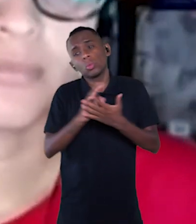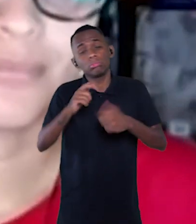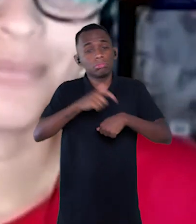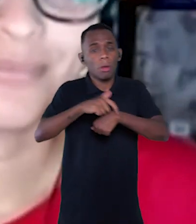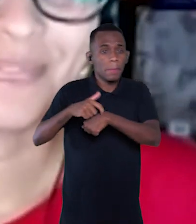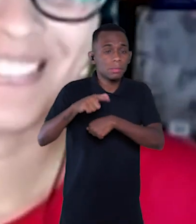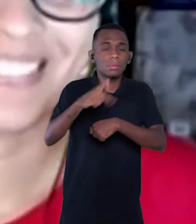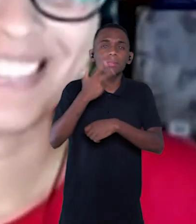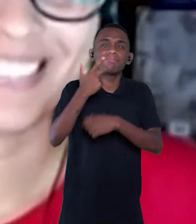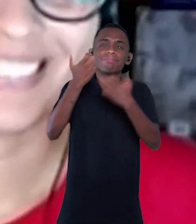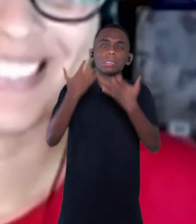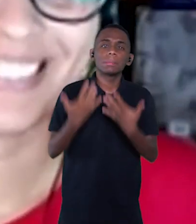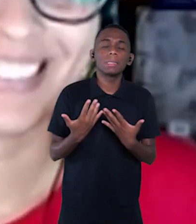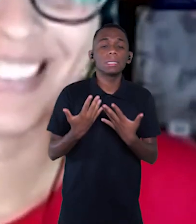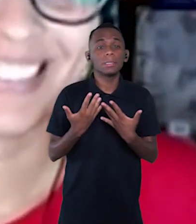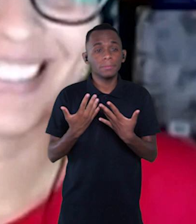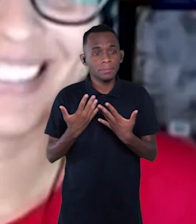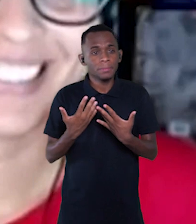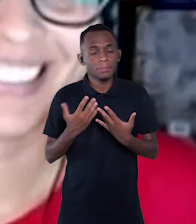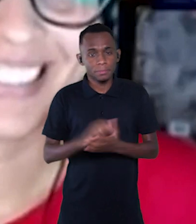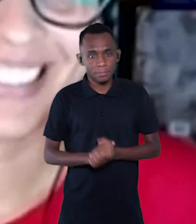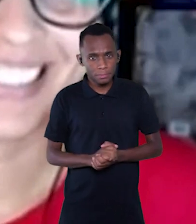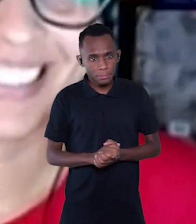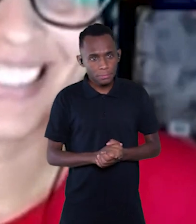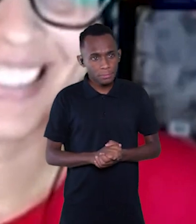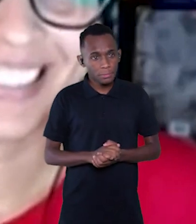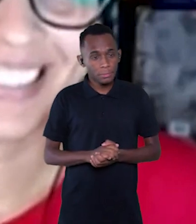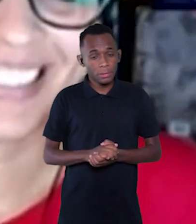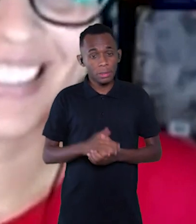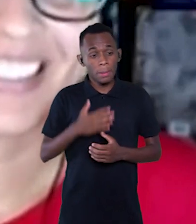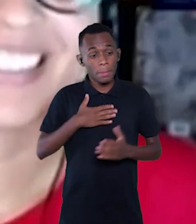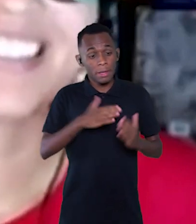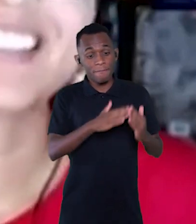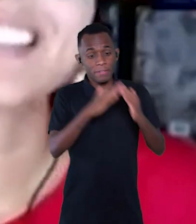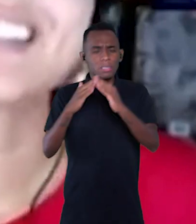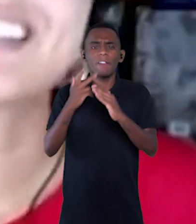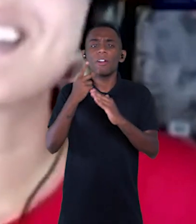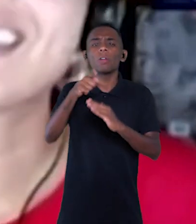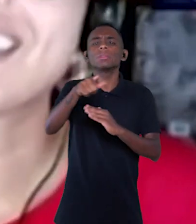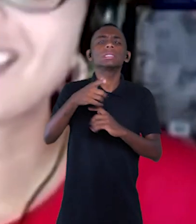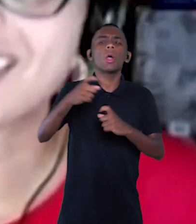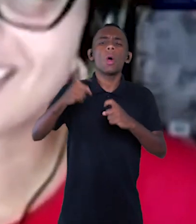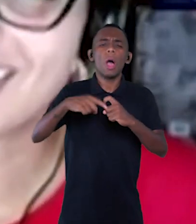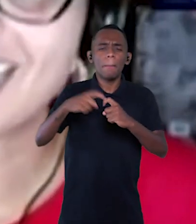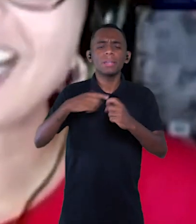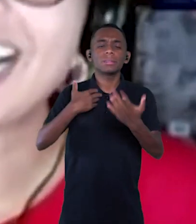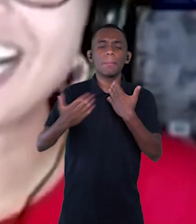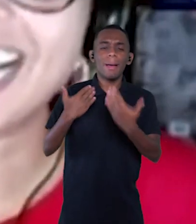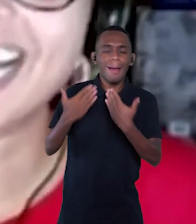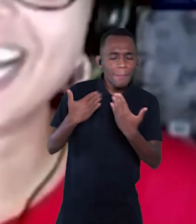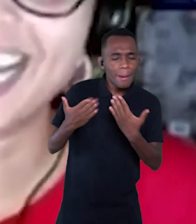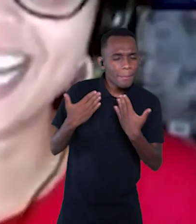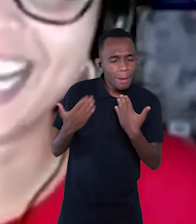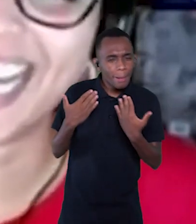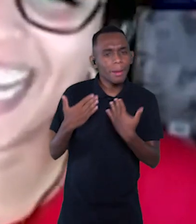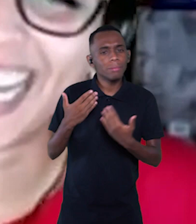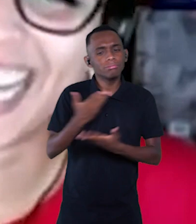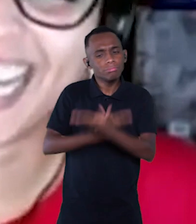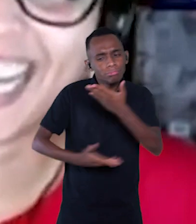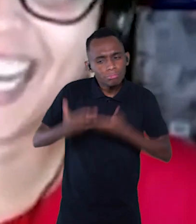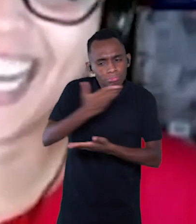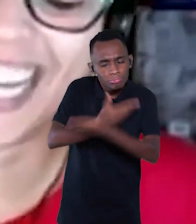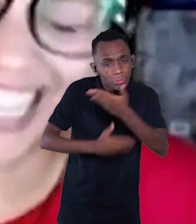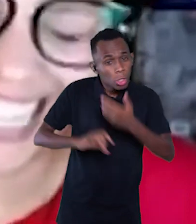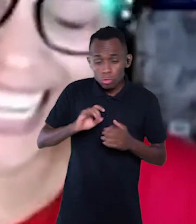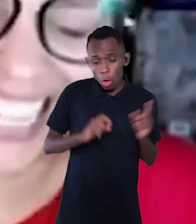no livro que você fala, que eles falam, minha vizinha falou que você é uma médica que conversa, né? Eu vim aqui